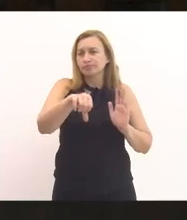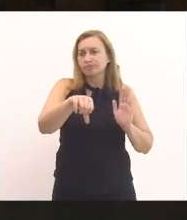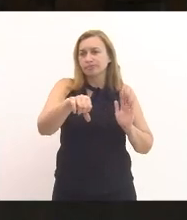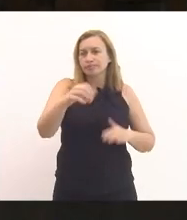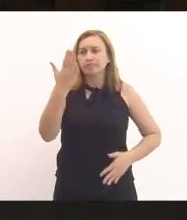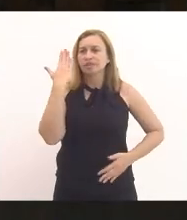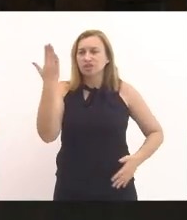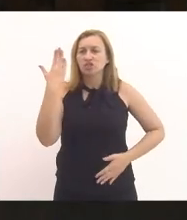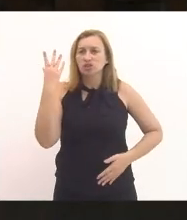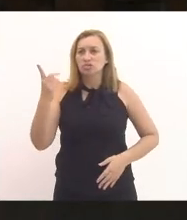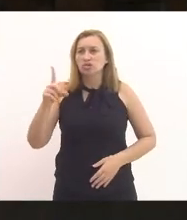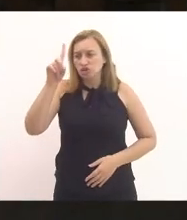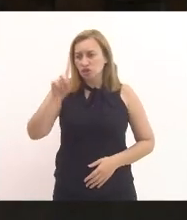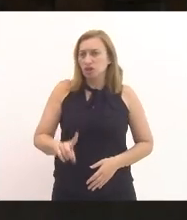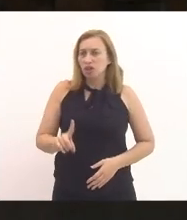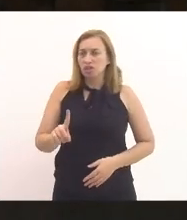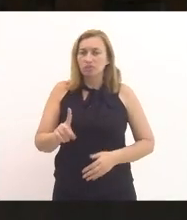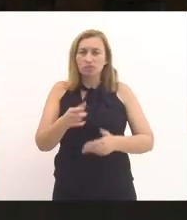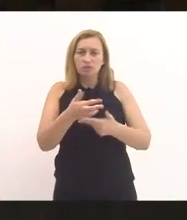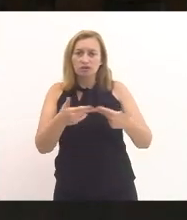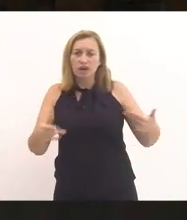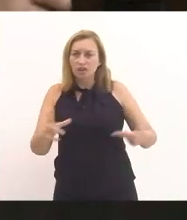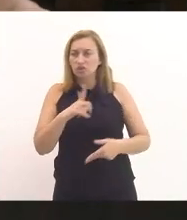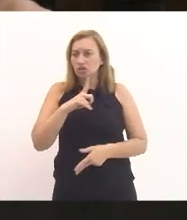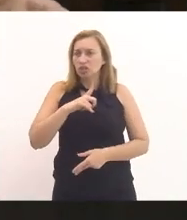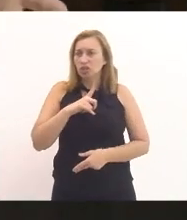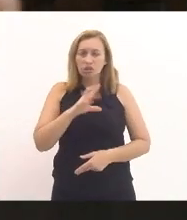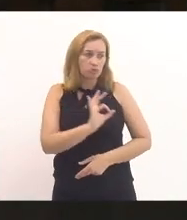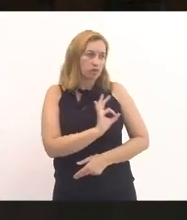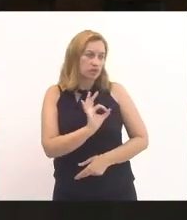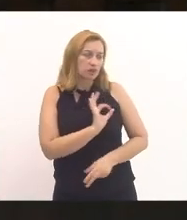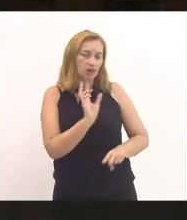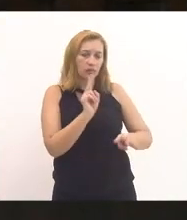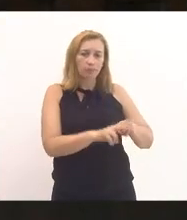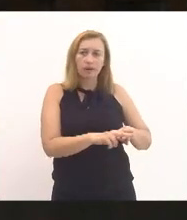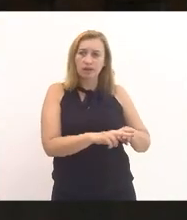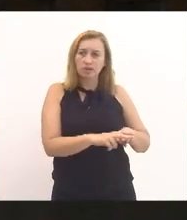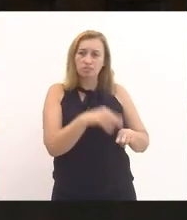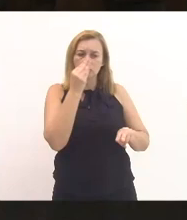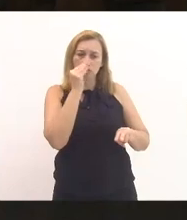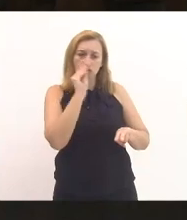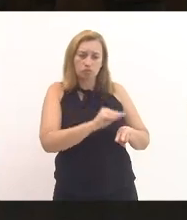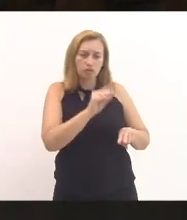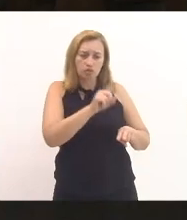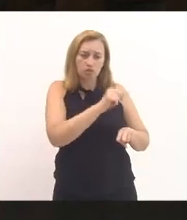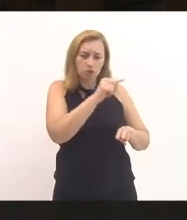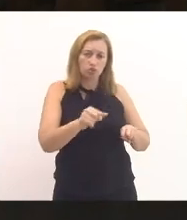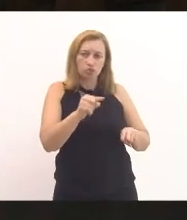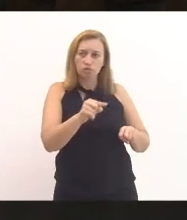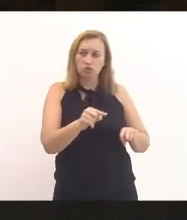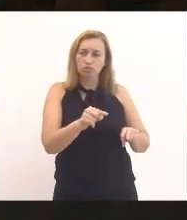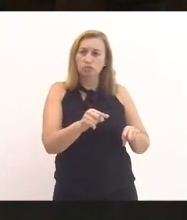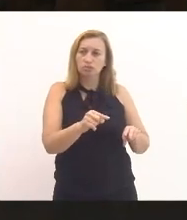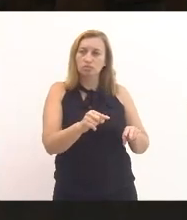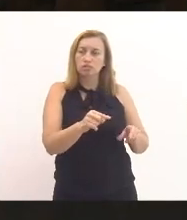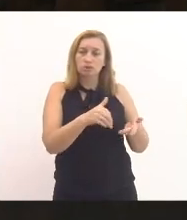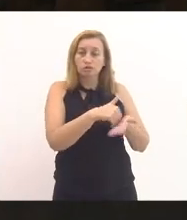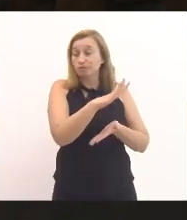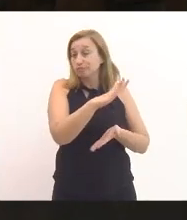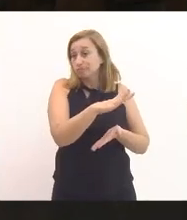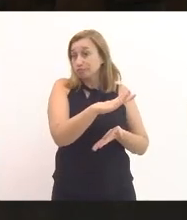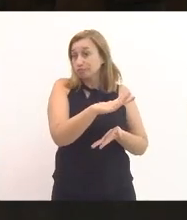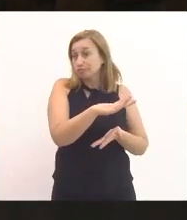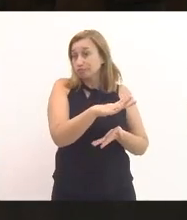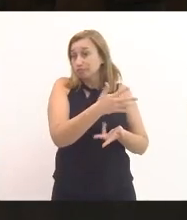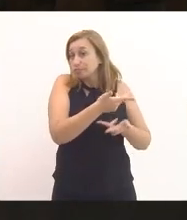cheios de direito e o policial sendo preso e excluído expulso demitido